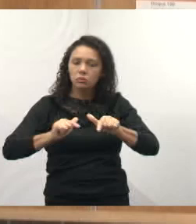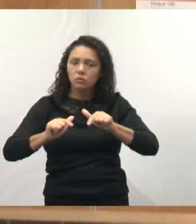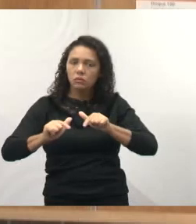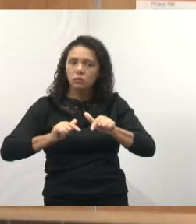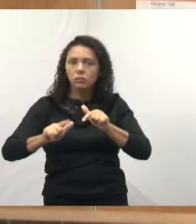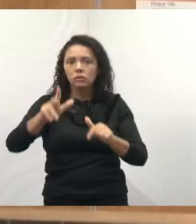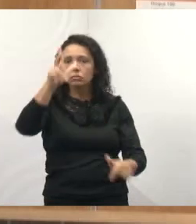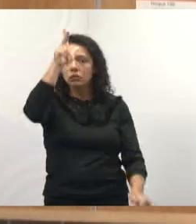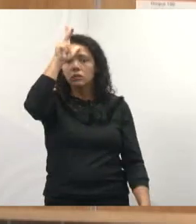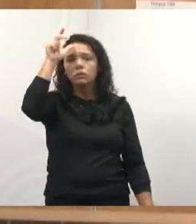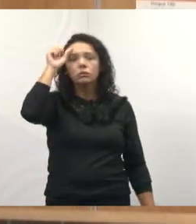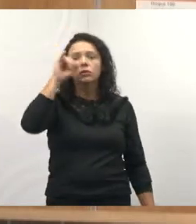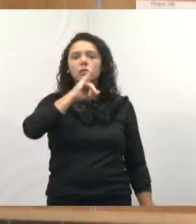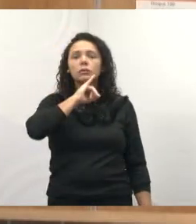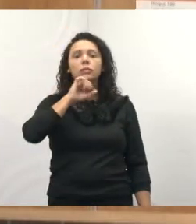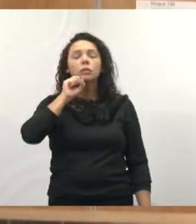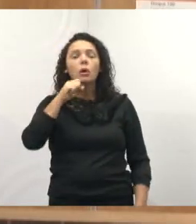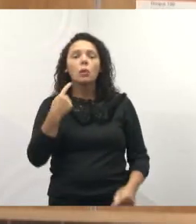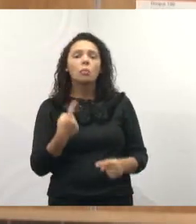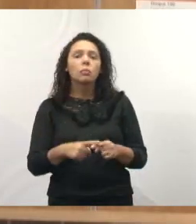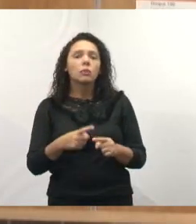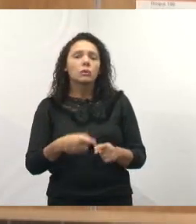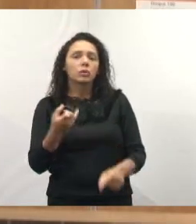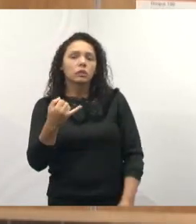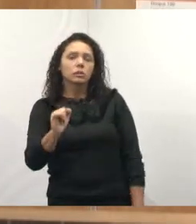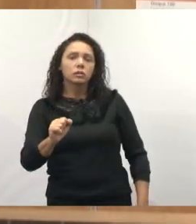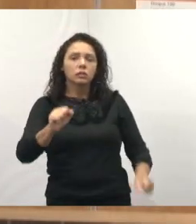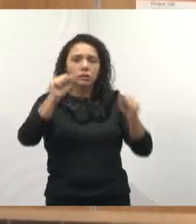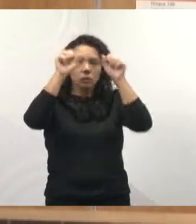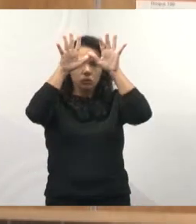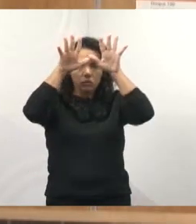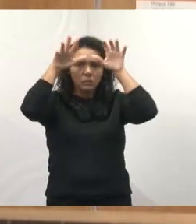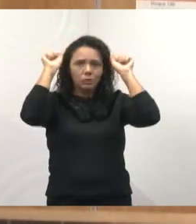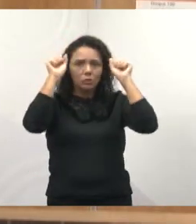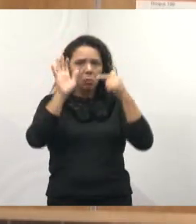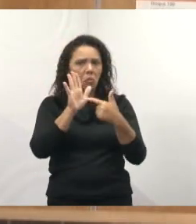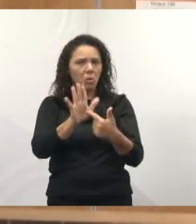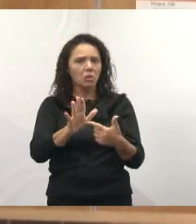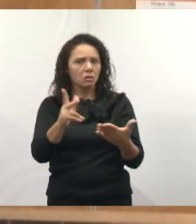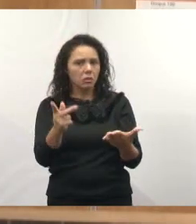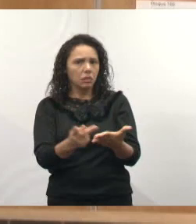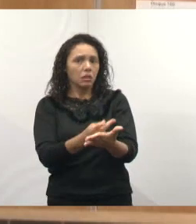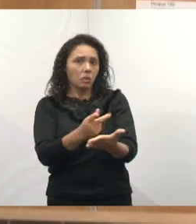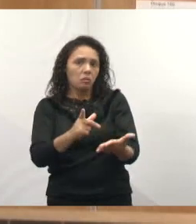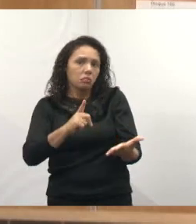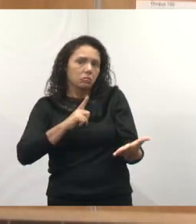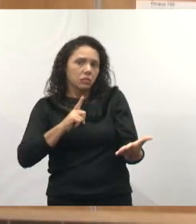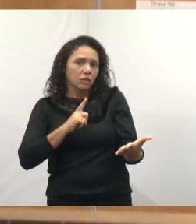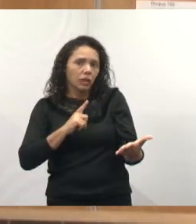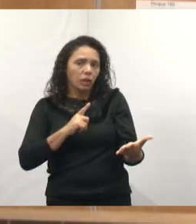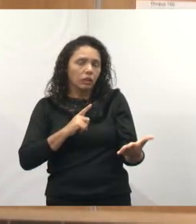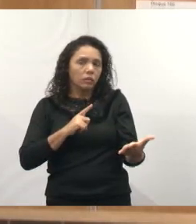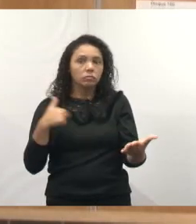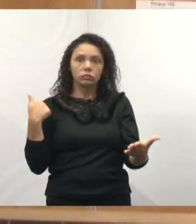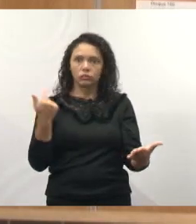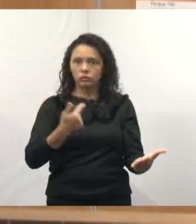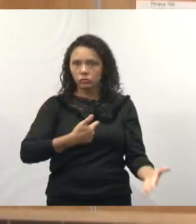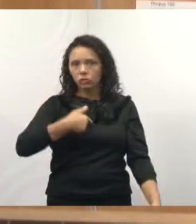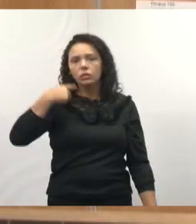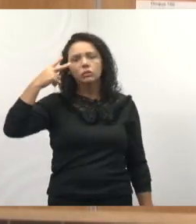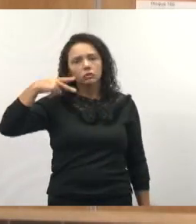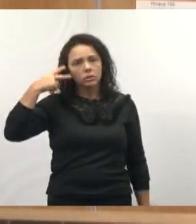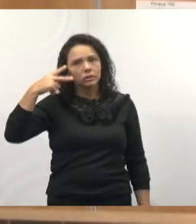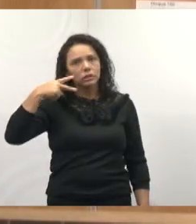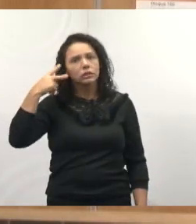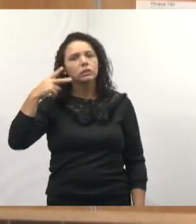se o tribunal aponta alguma irregularidade, com certeza nós, vereadores, teremos um